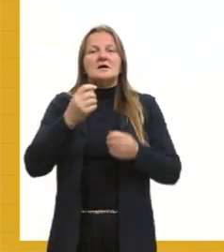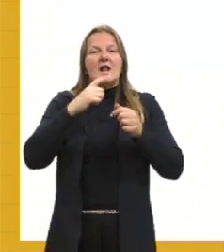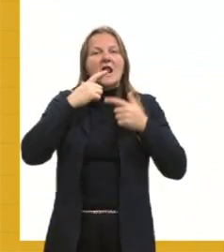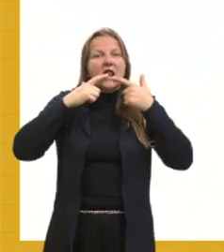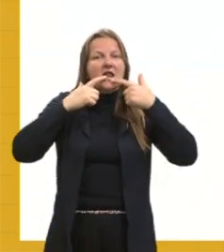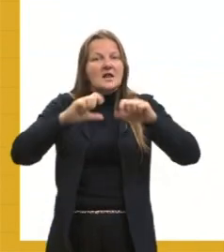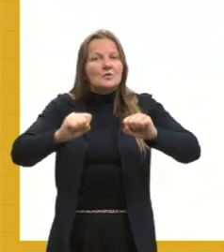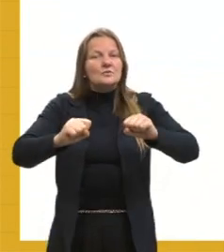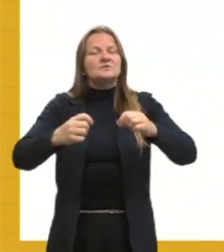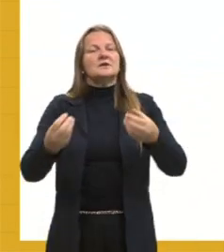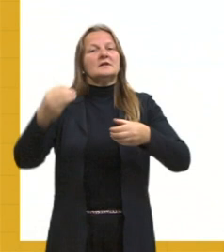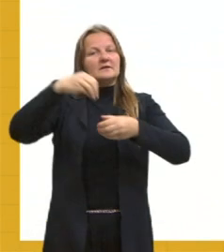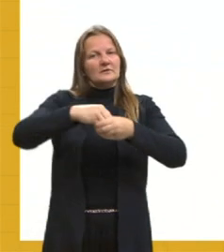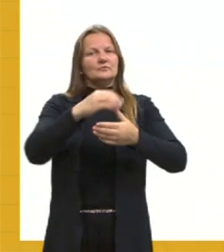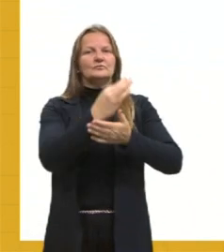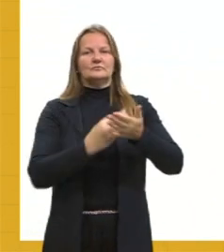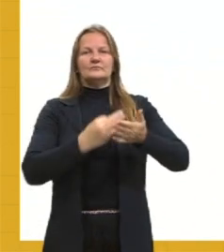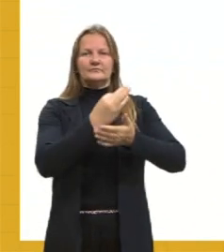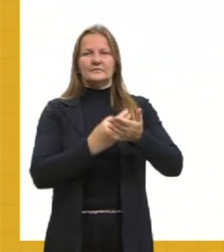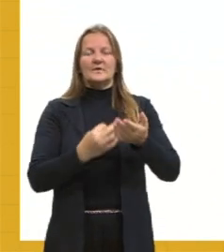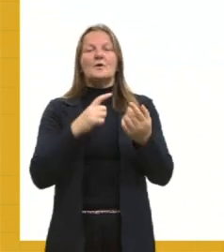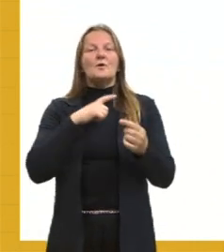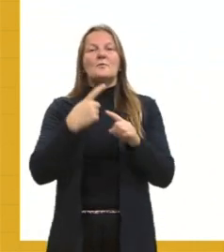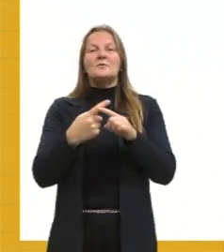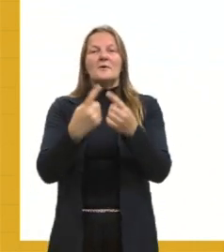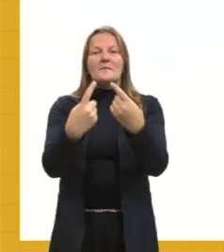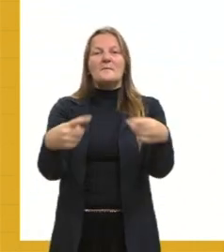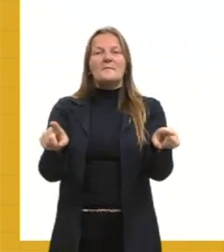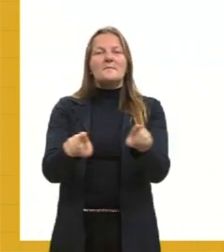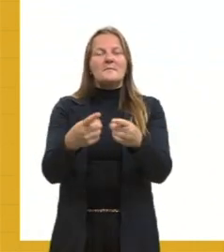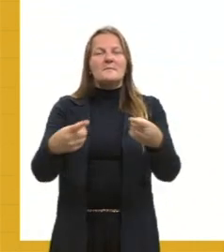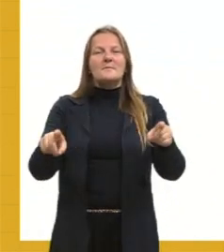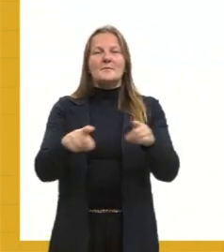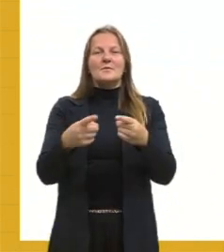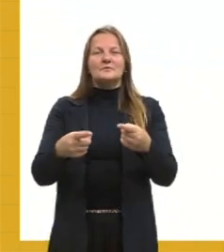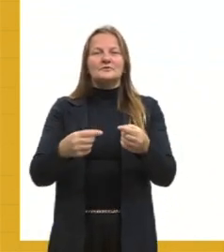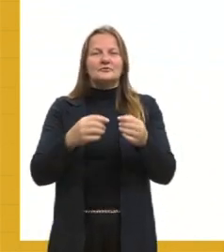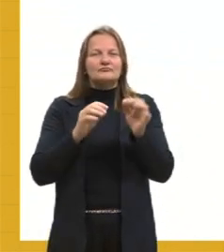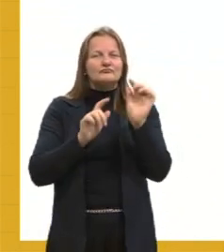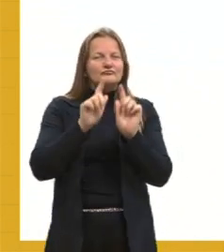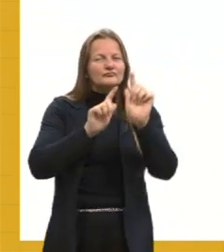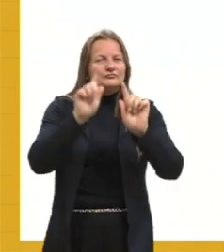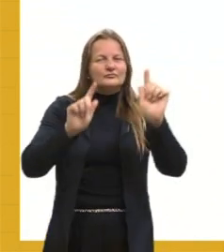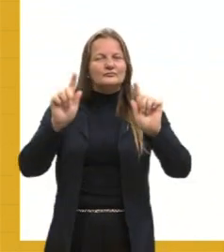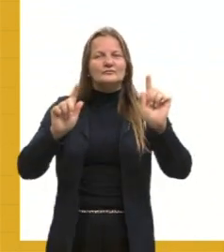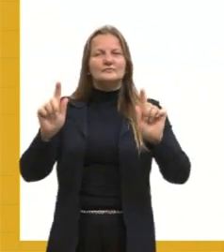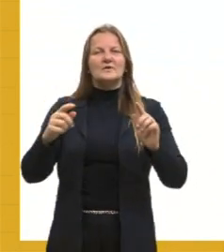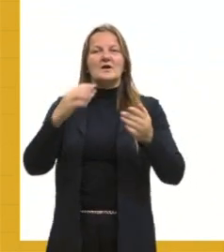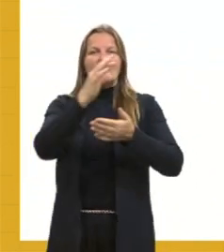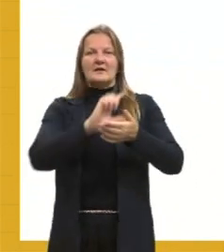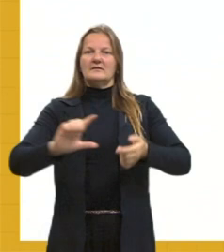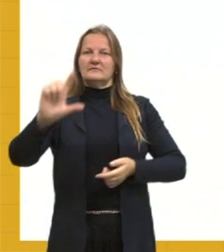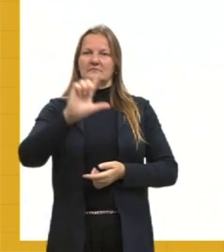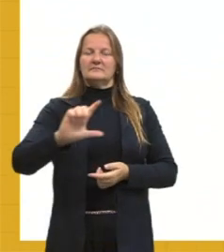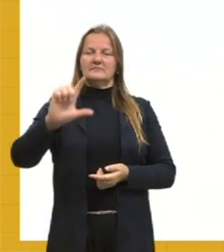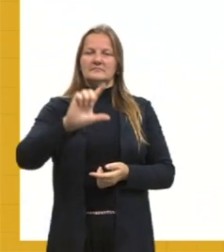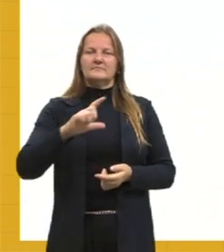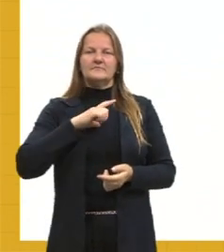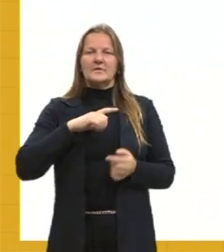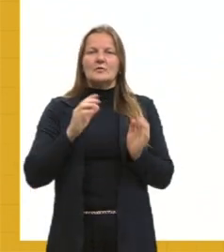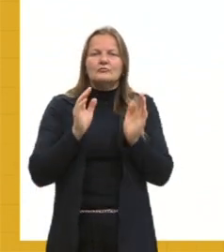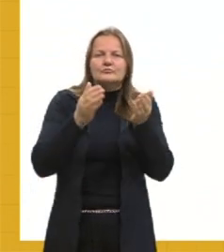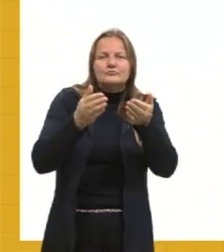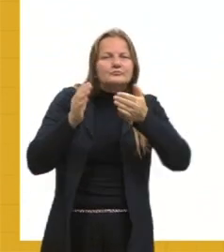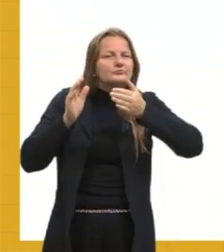Além disso por ser uma música pertence aí um texto artístico um texto literário que é outro segmento muito